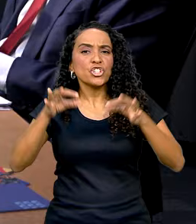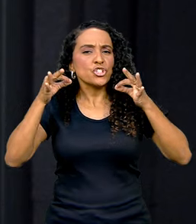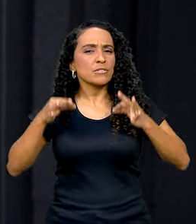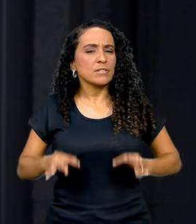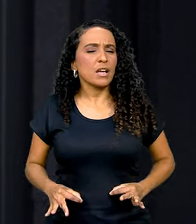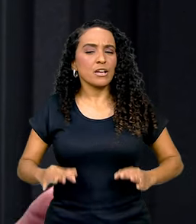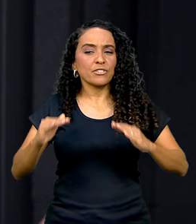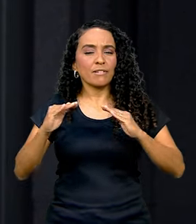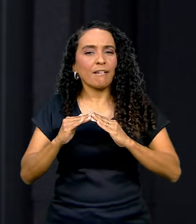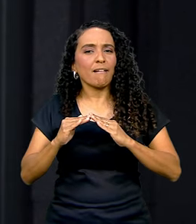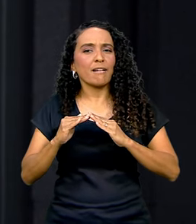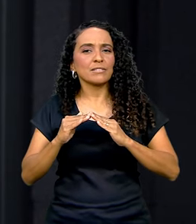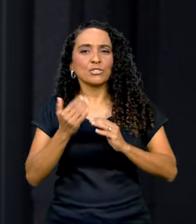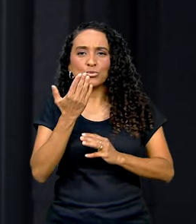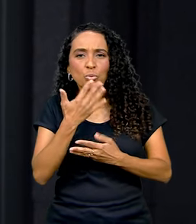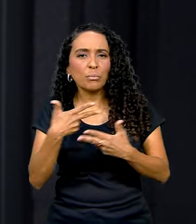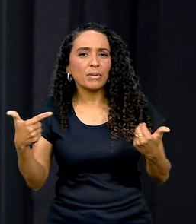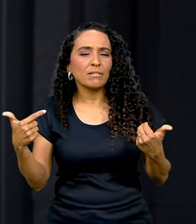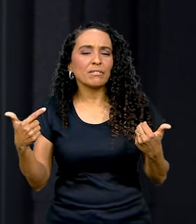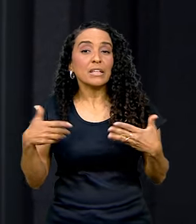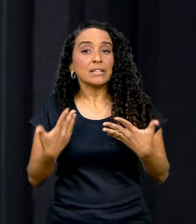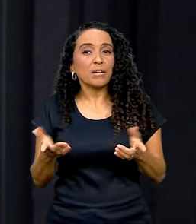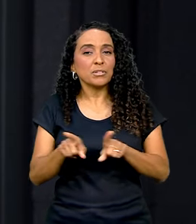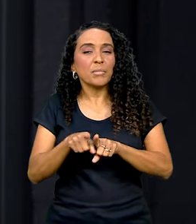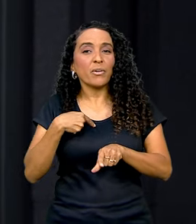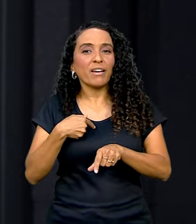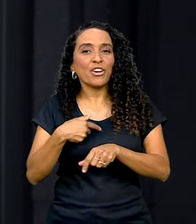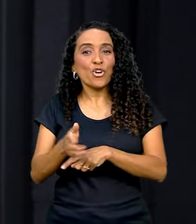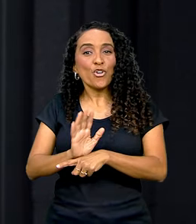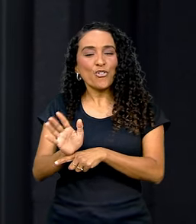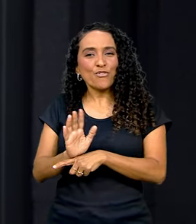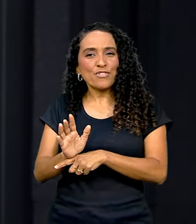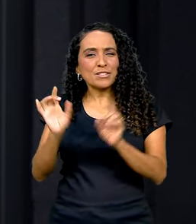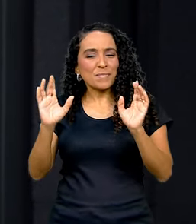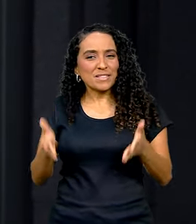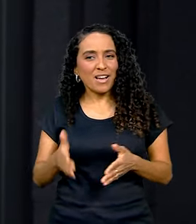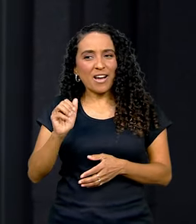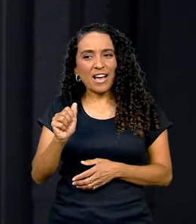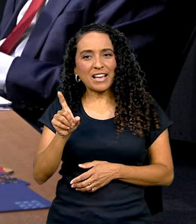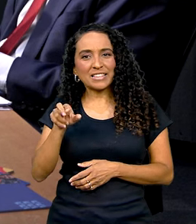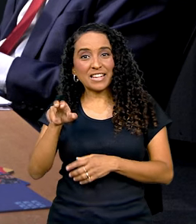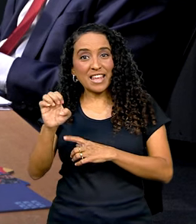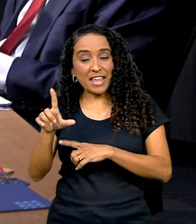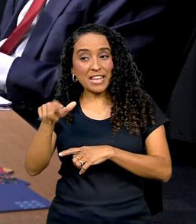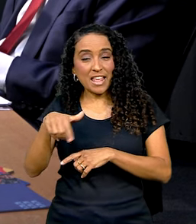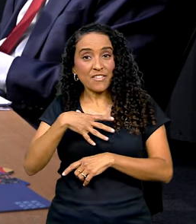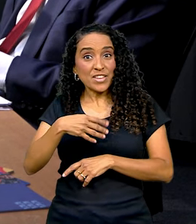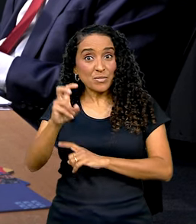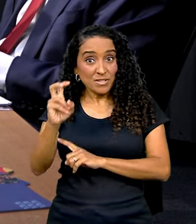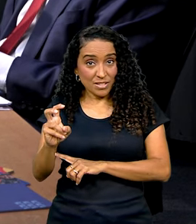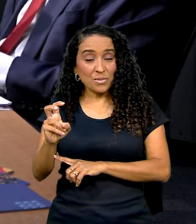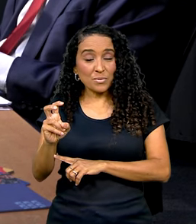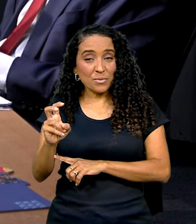de dignidade de casa de moradia de comida então eu quero chamar um vídeo que muito é o caso da Adri da Silva